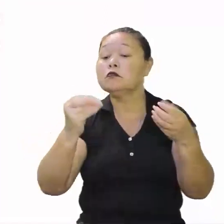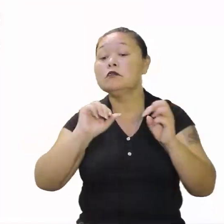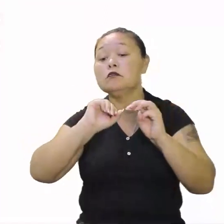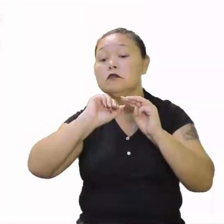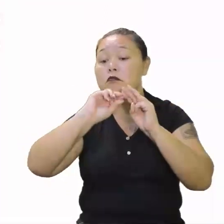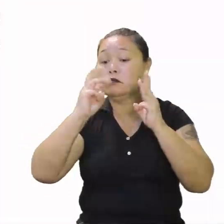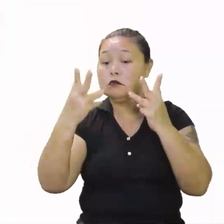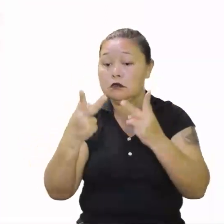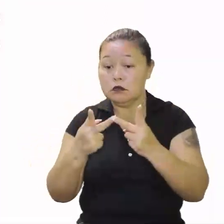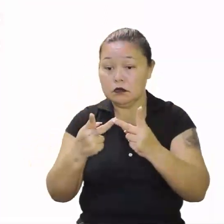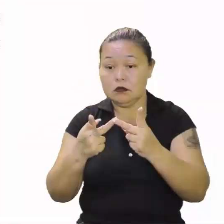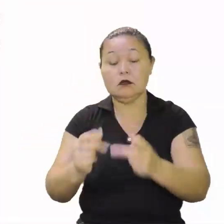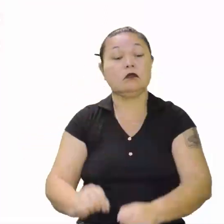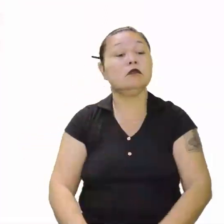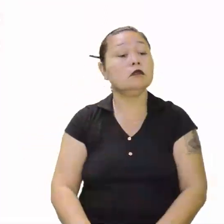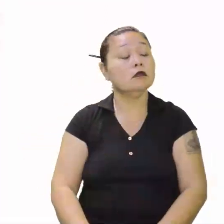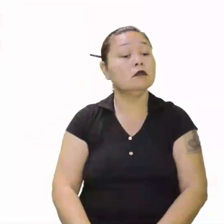matéria.